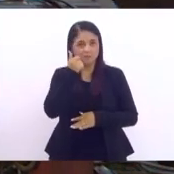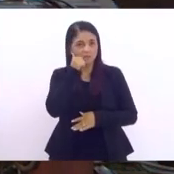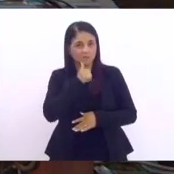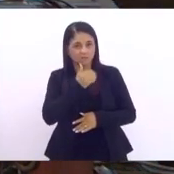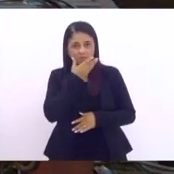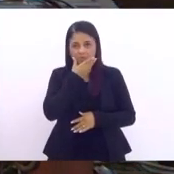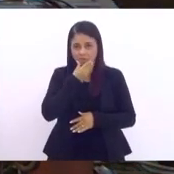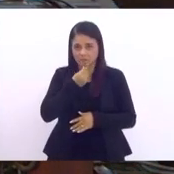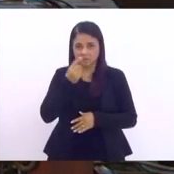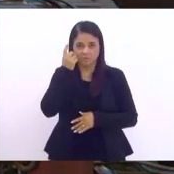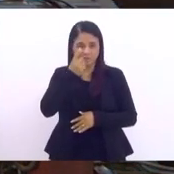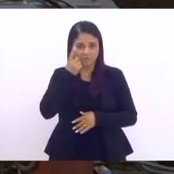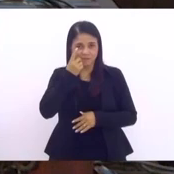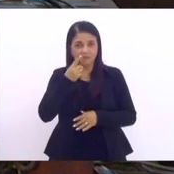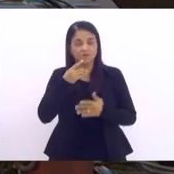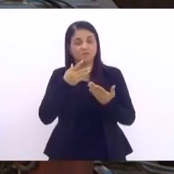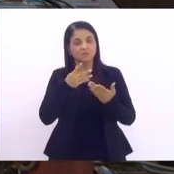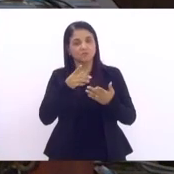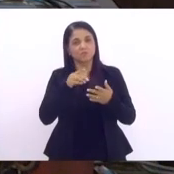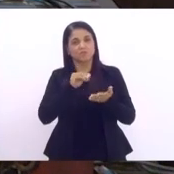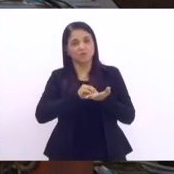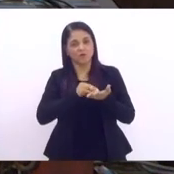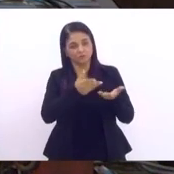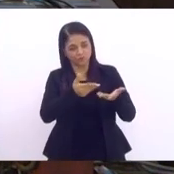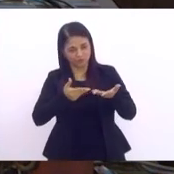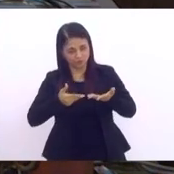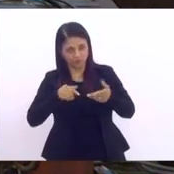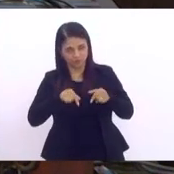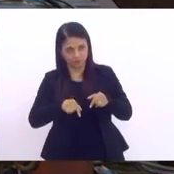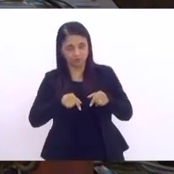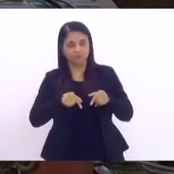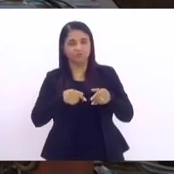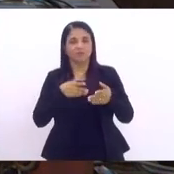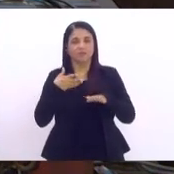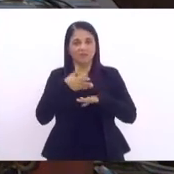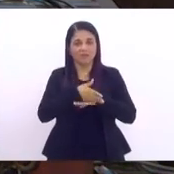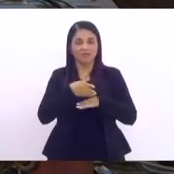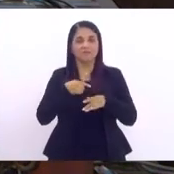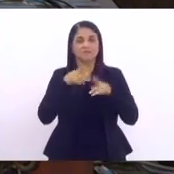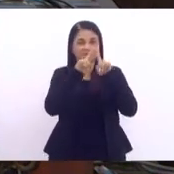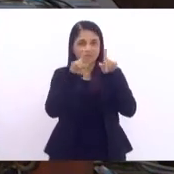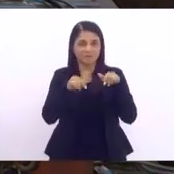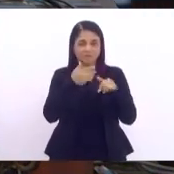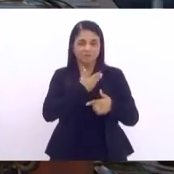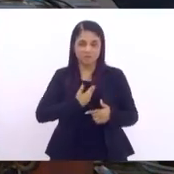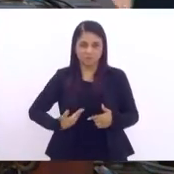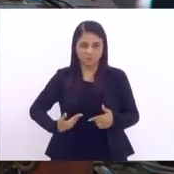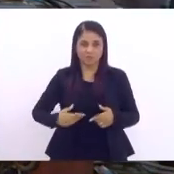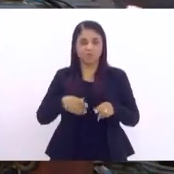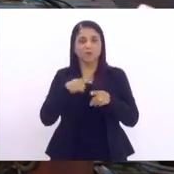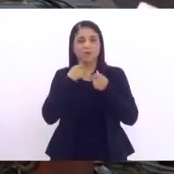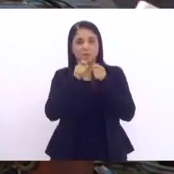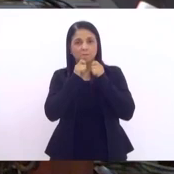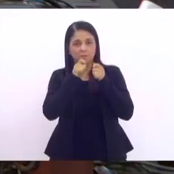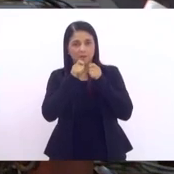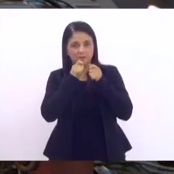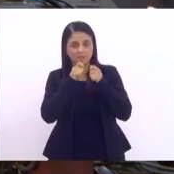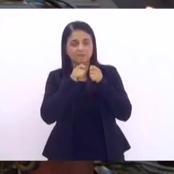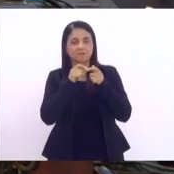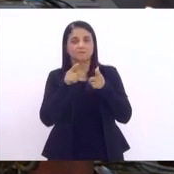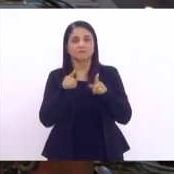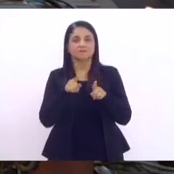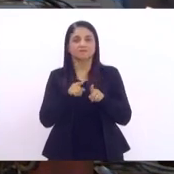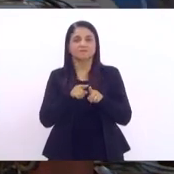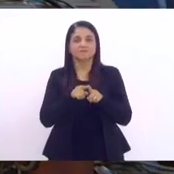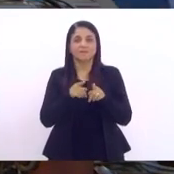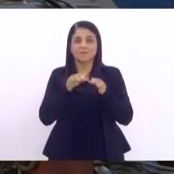chegar, servidores, público presente, imprensa. Eu tenho certeza que hoje, no encerramento dos